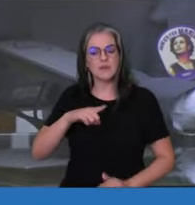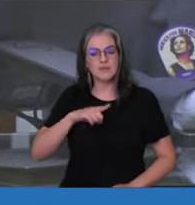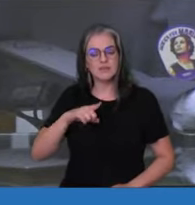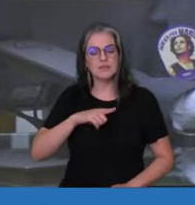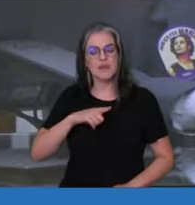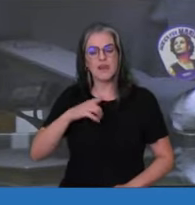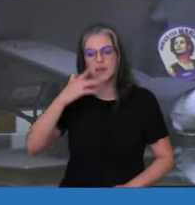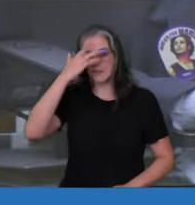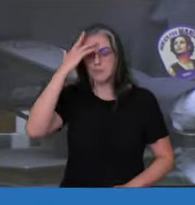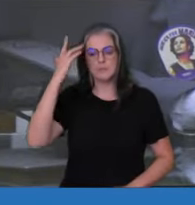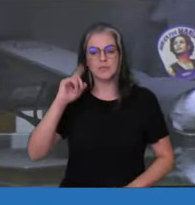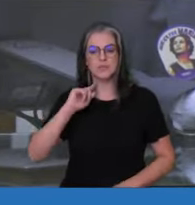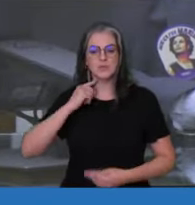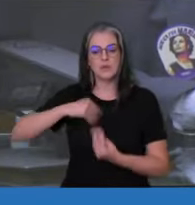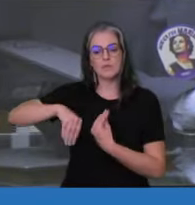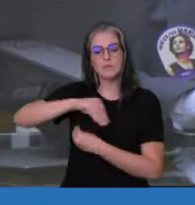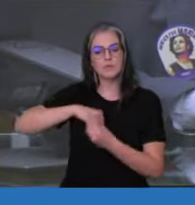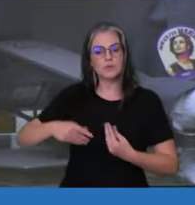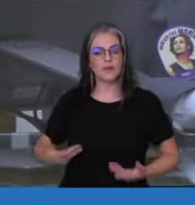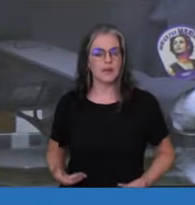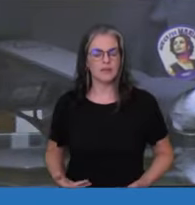que elege deputados,